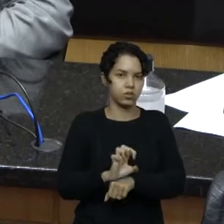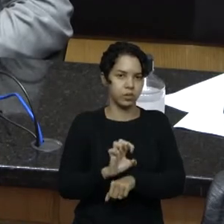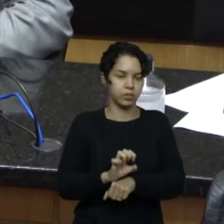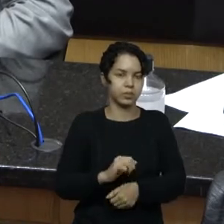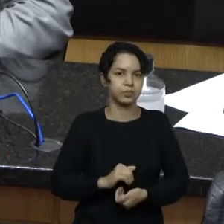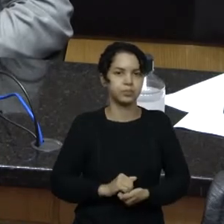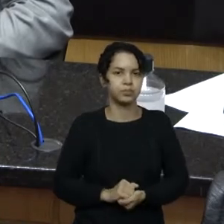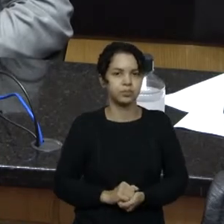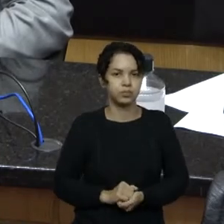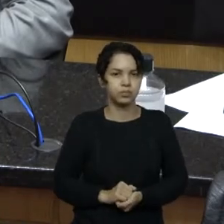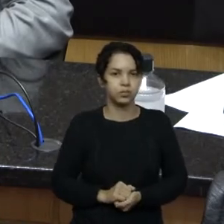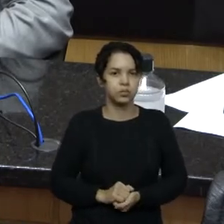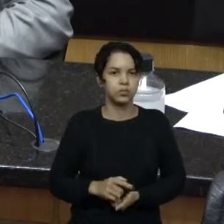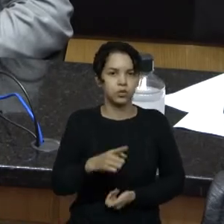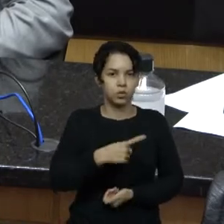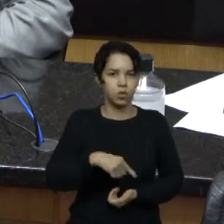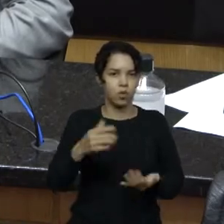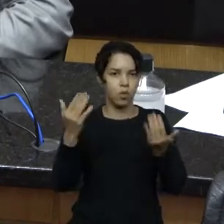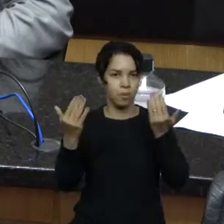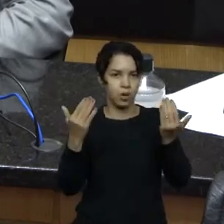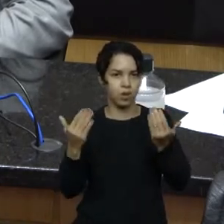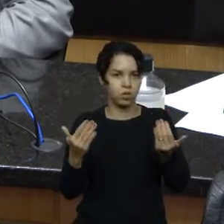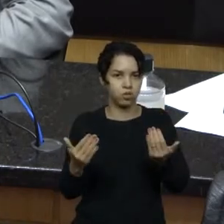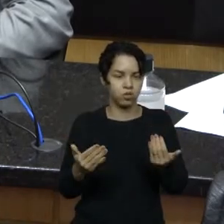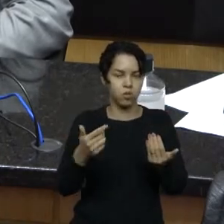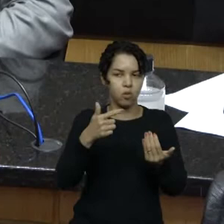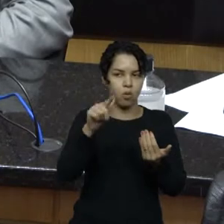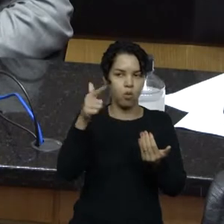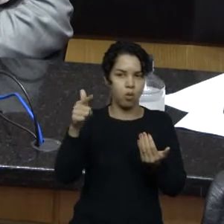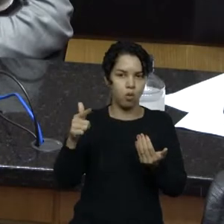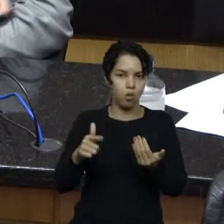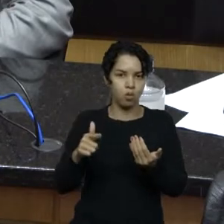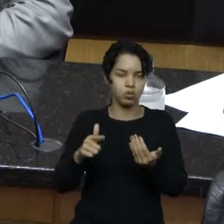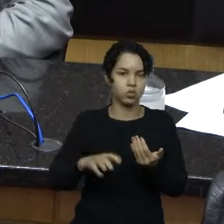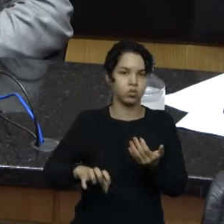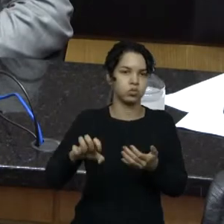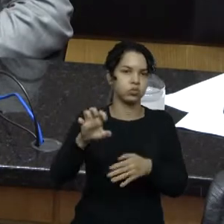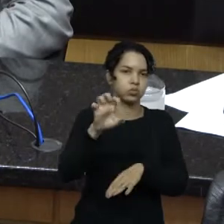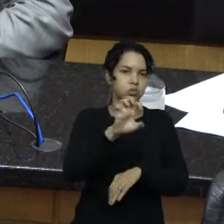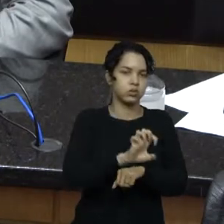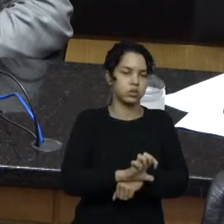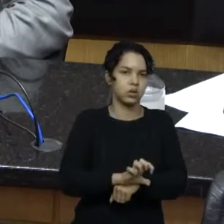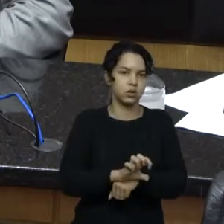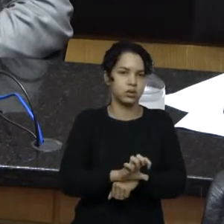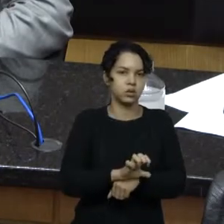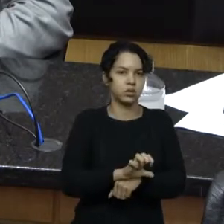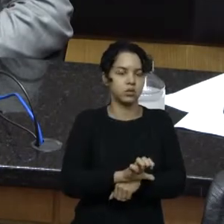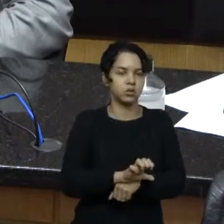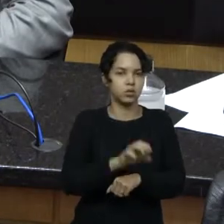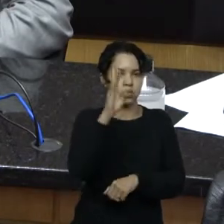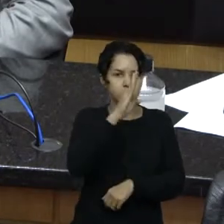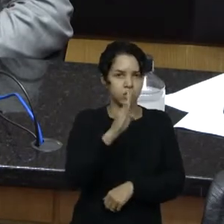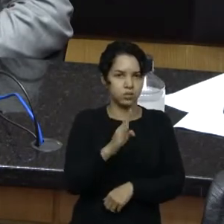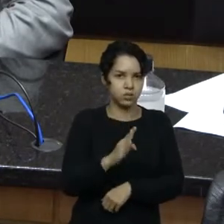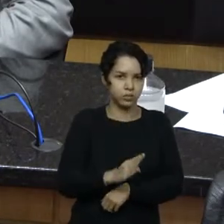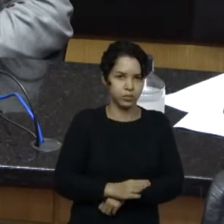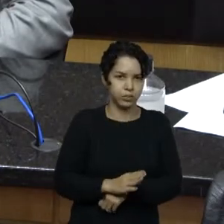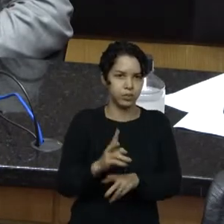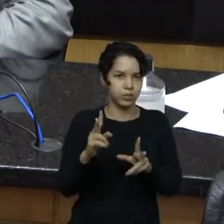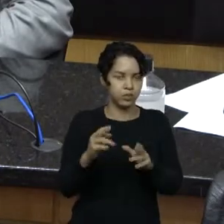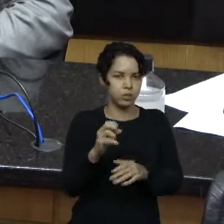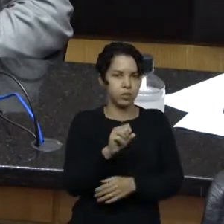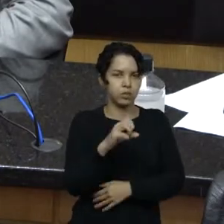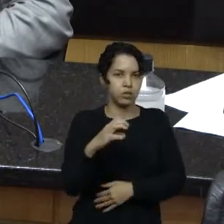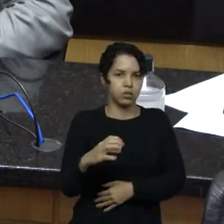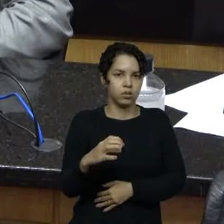feito um comparativo com outras unidades da Federação do pó de Santa Catarina e constatamos também